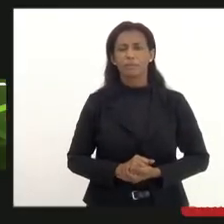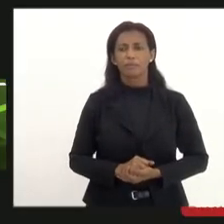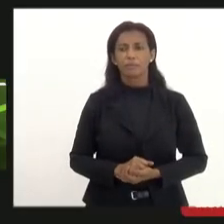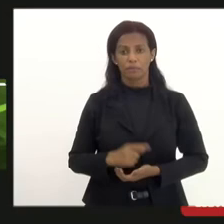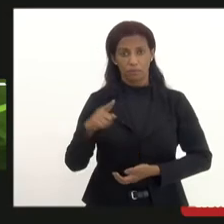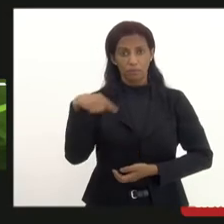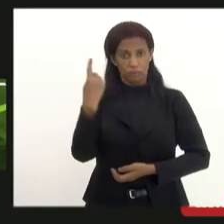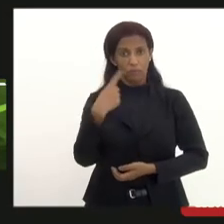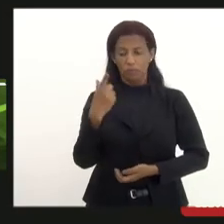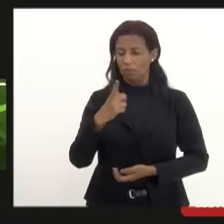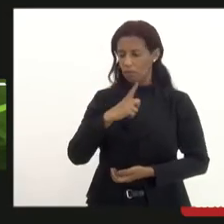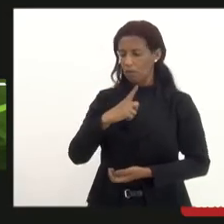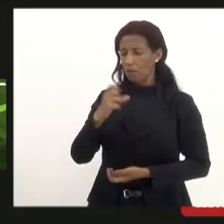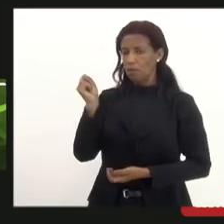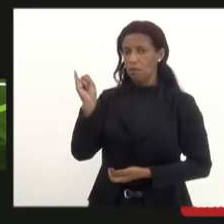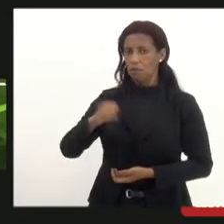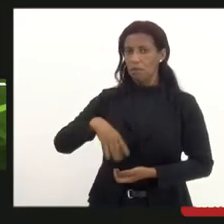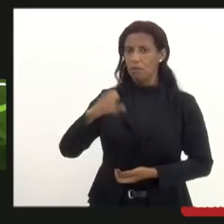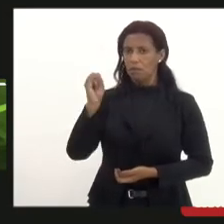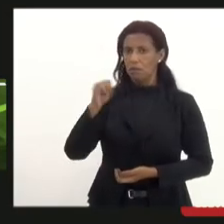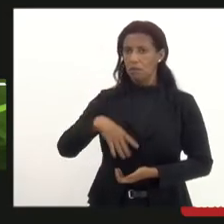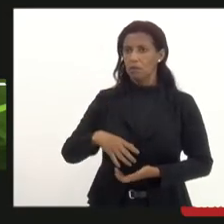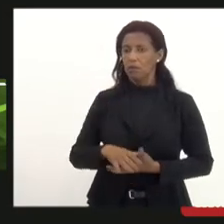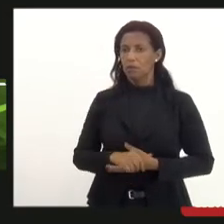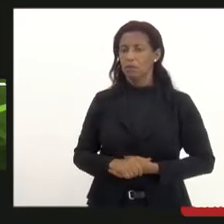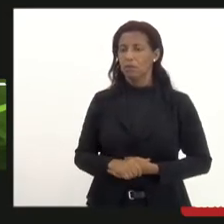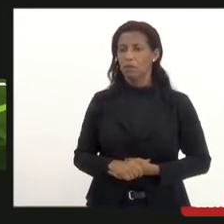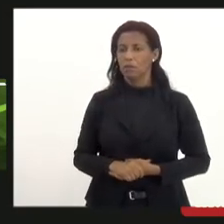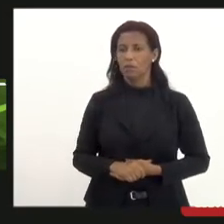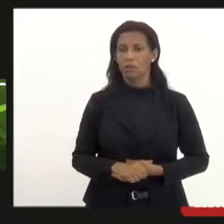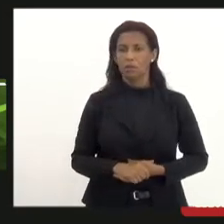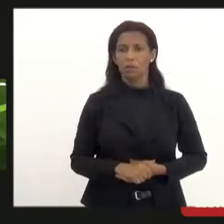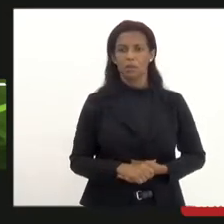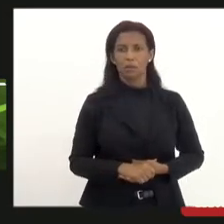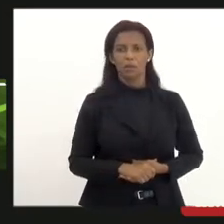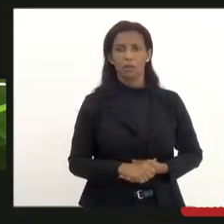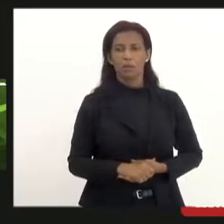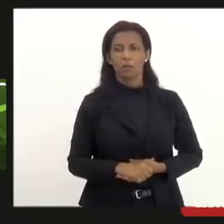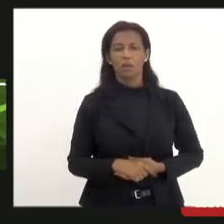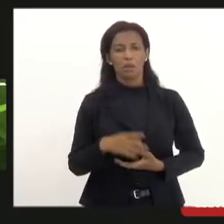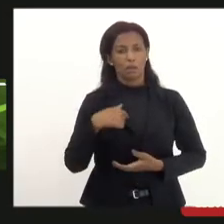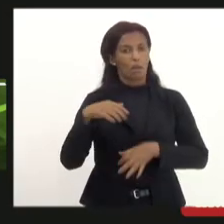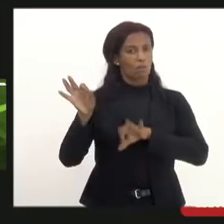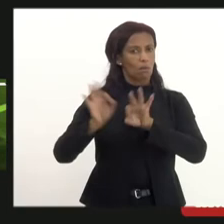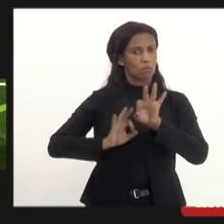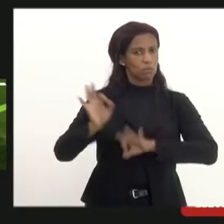Nós temos sim, doutor Mauro. A gente pode passar depois aí o conceito de seleção do projeto,